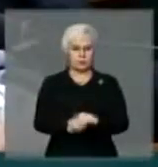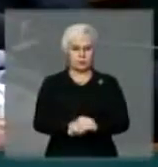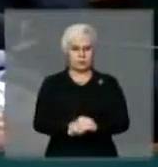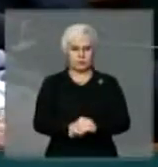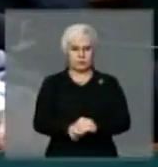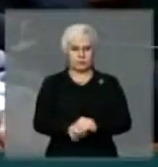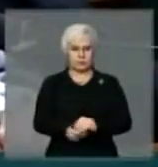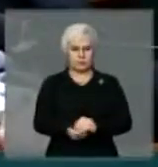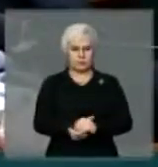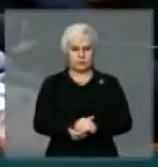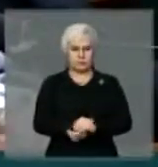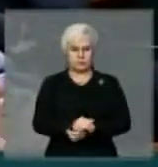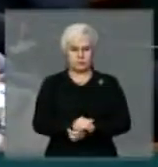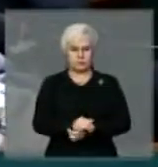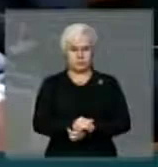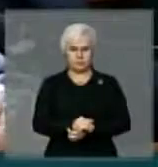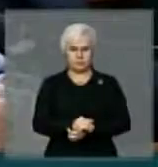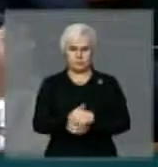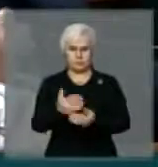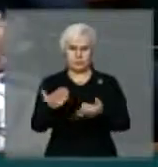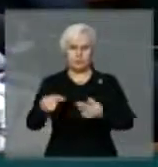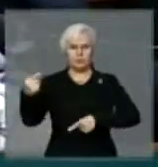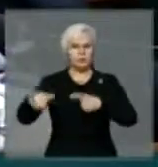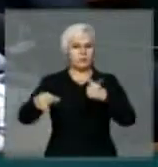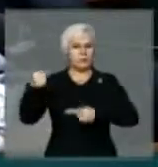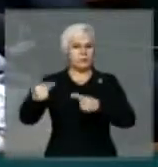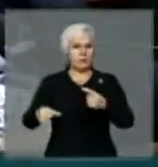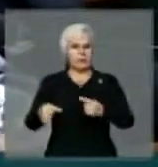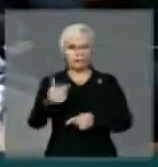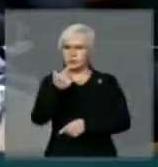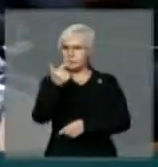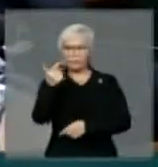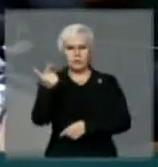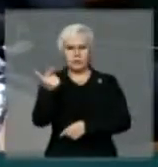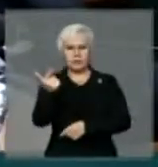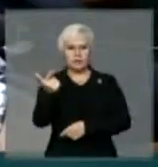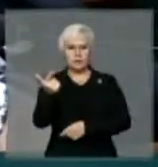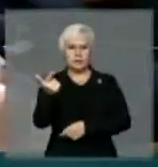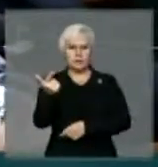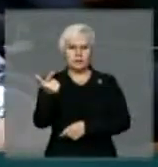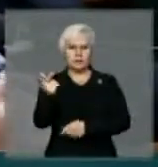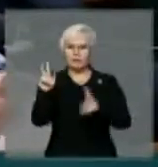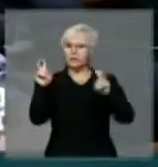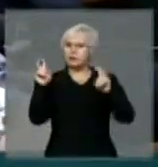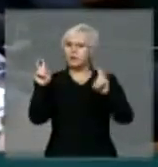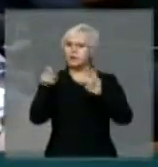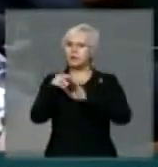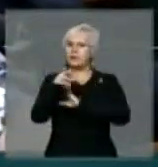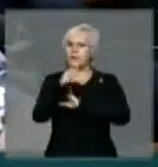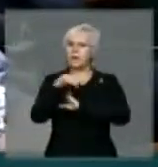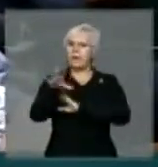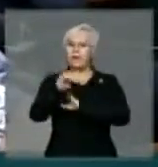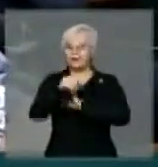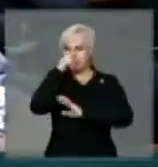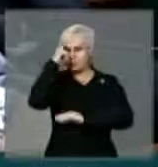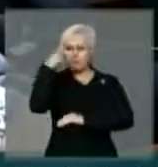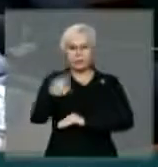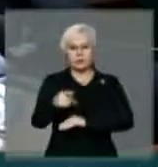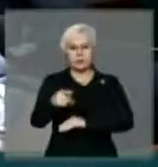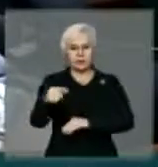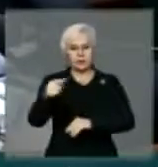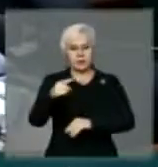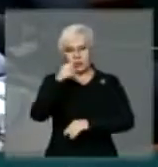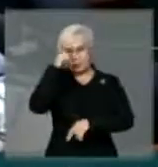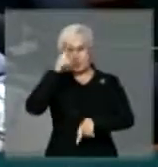eleitoral contribuiu para isso. O debate não está se dando sobre o mérito da iniciativa. Se a iniciativa, em